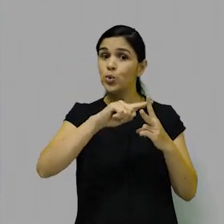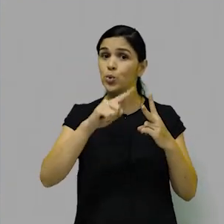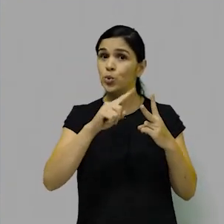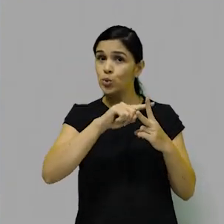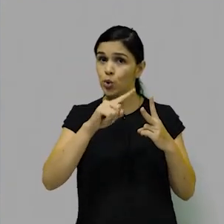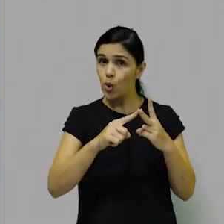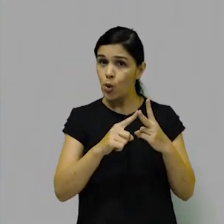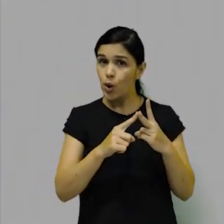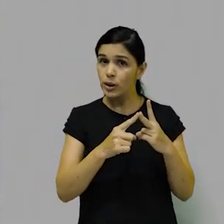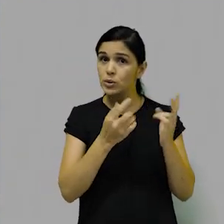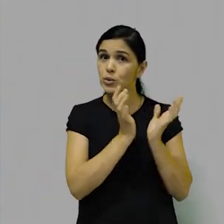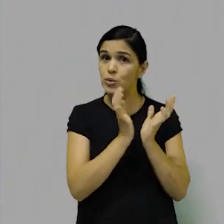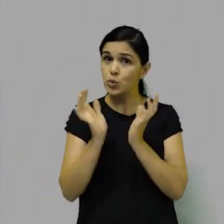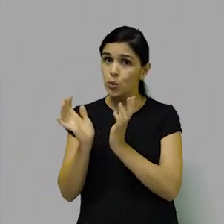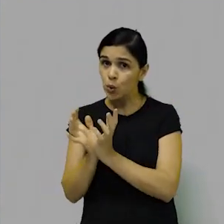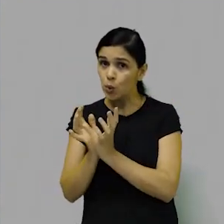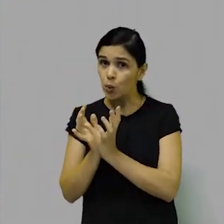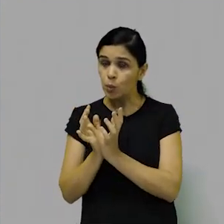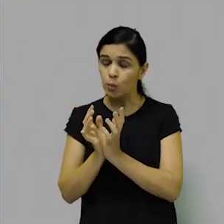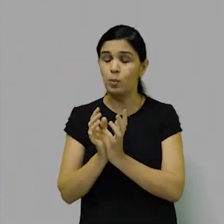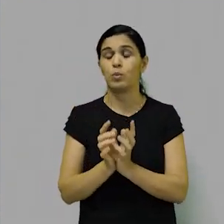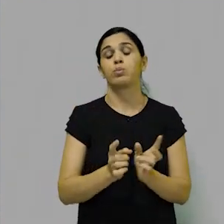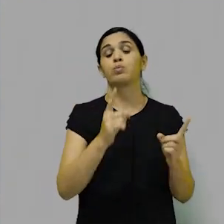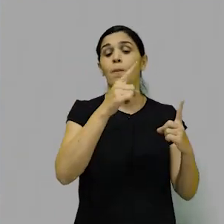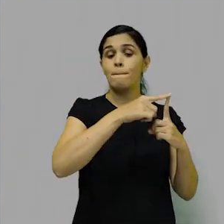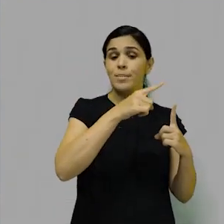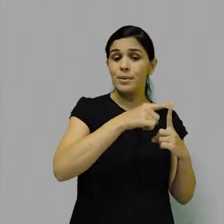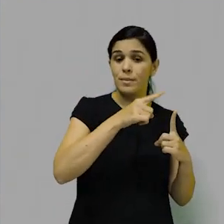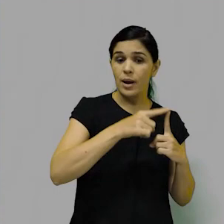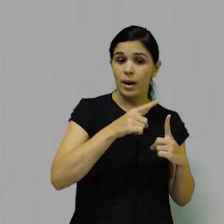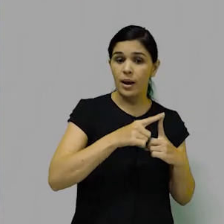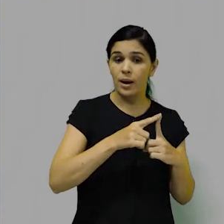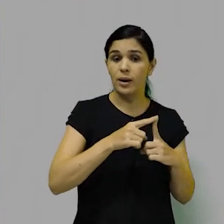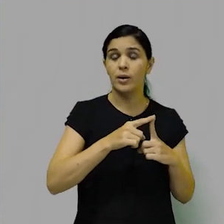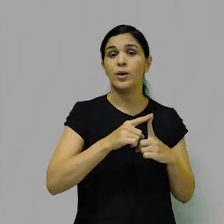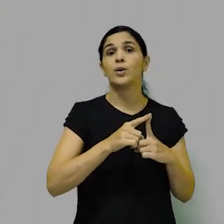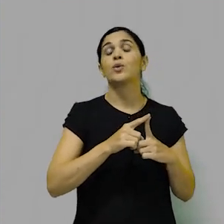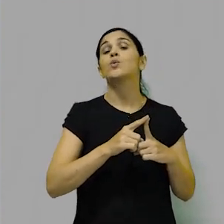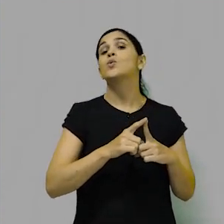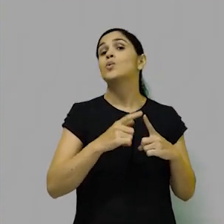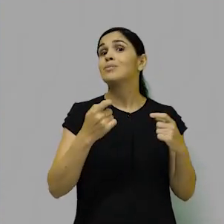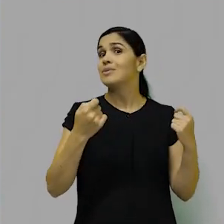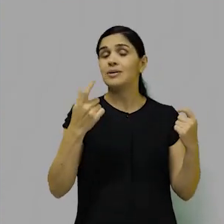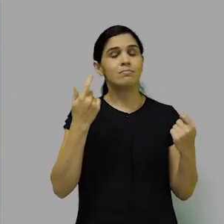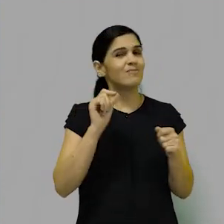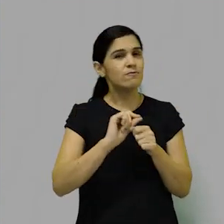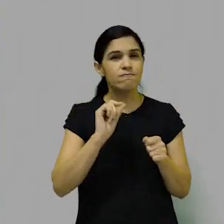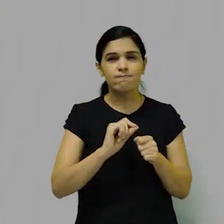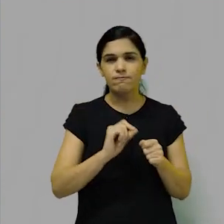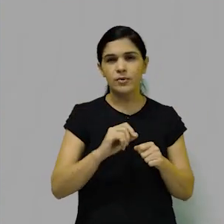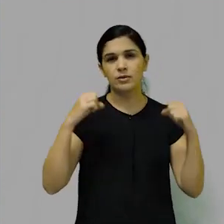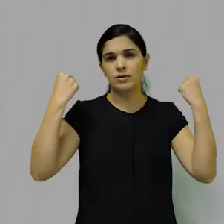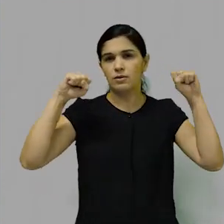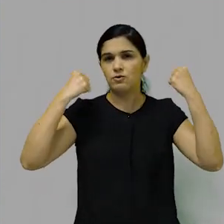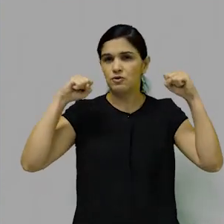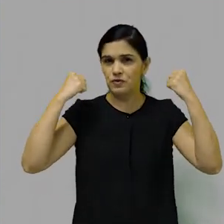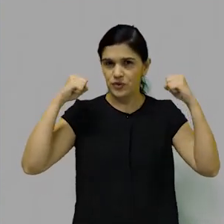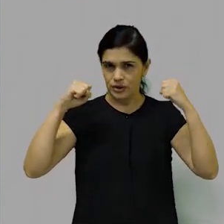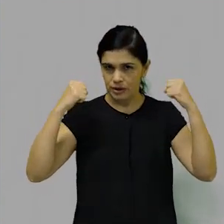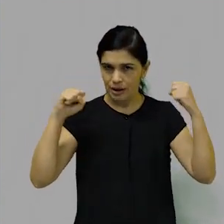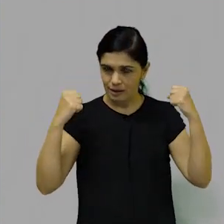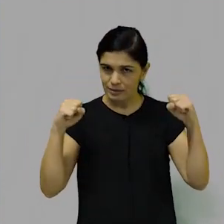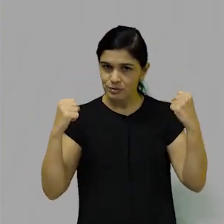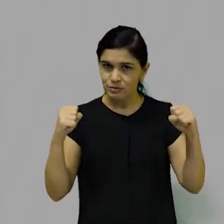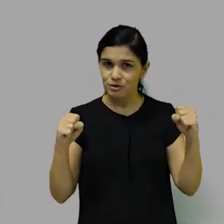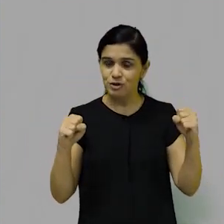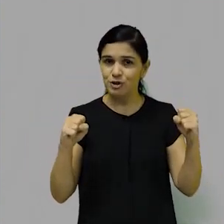Ele tem a sua frequência cardíaca menor. Por quê? Porque ele acaba que, através de